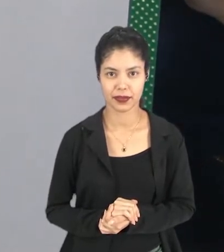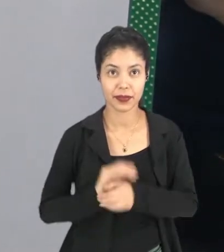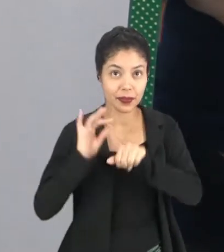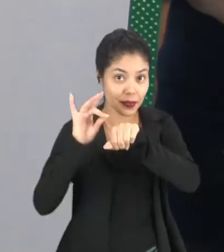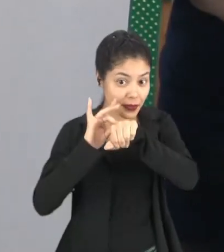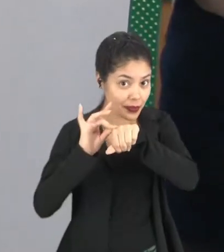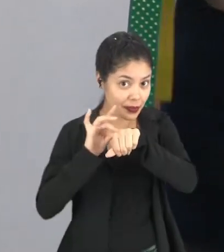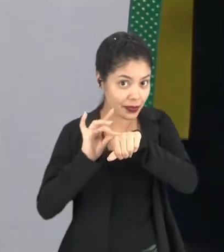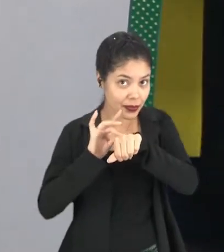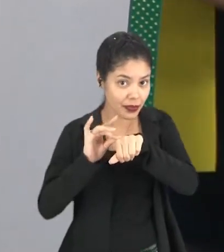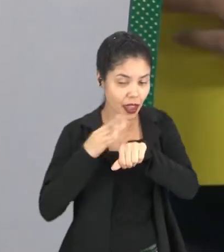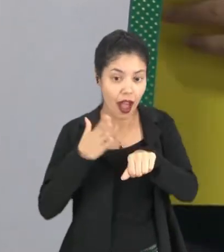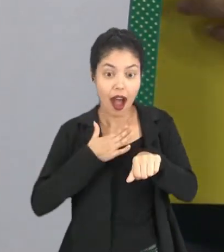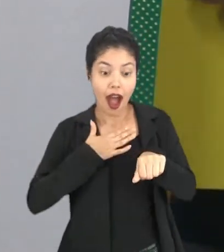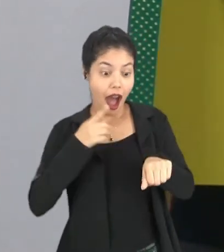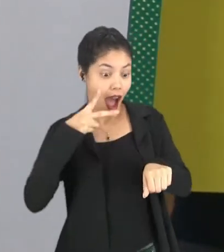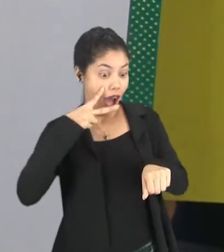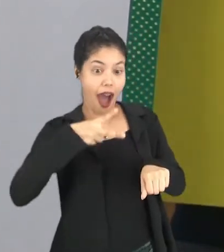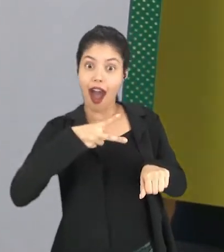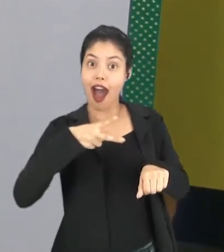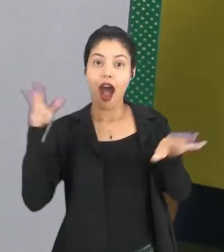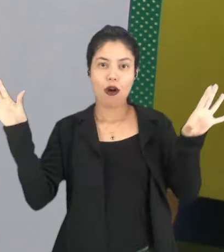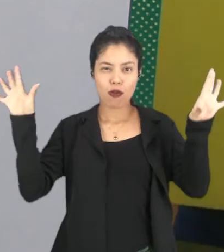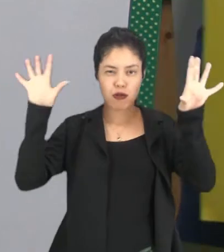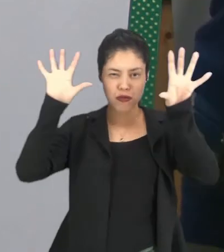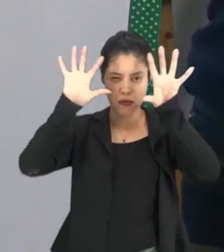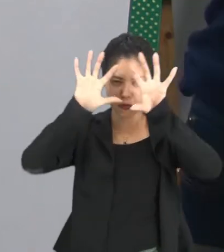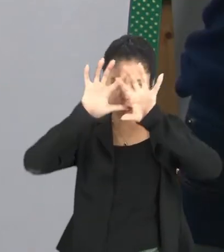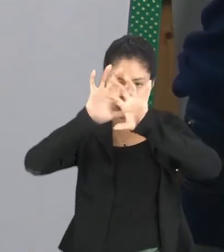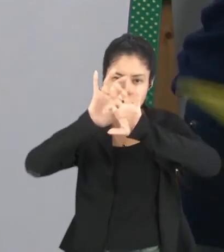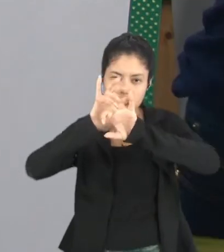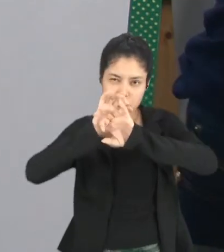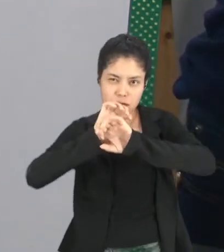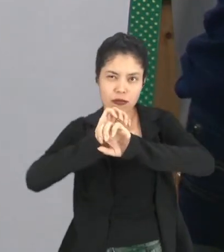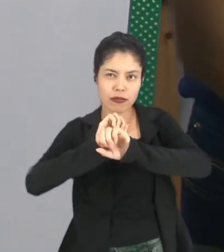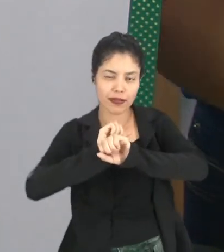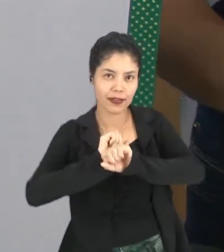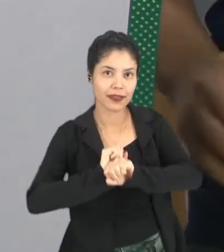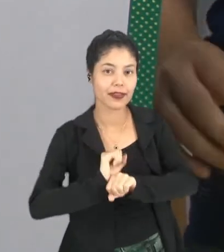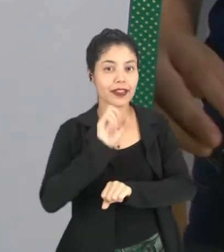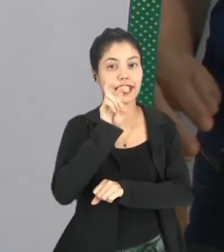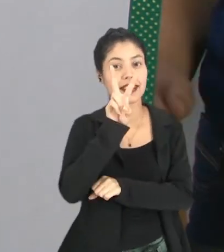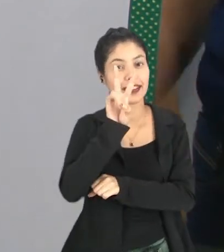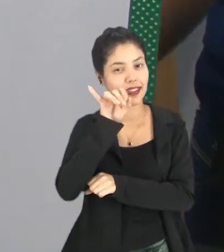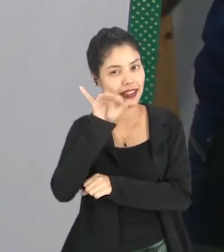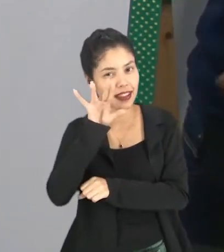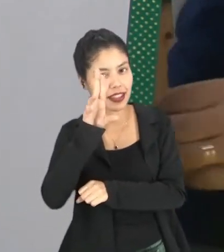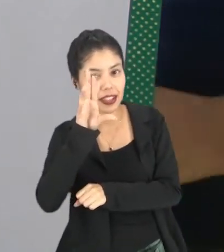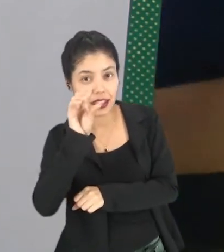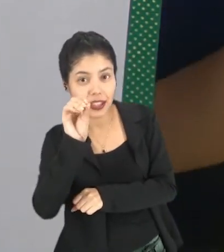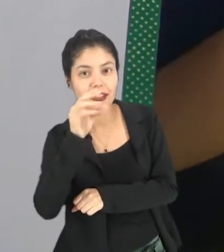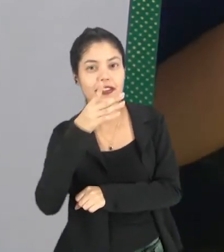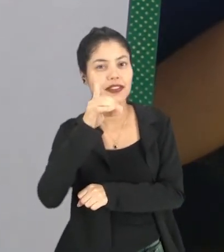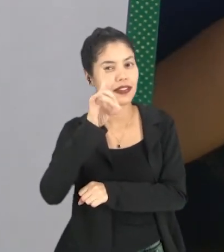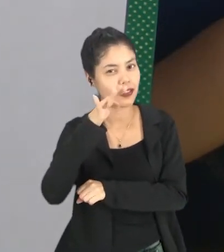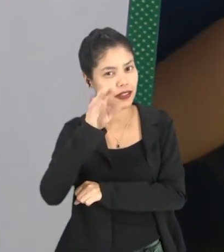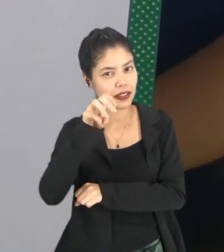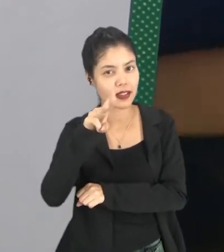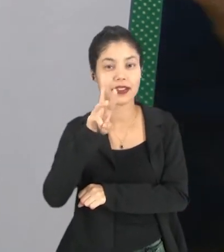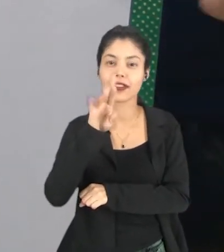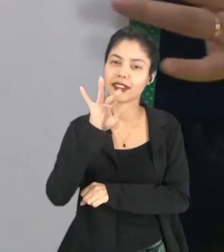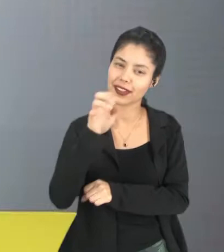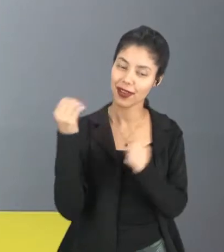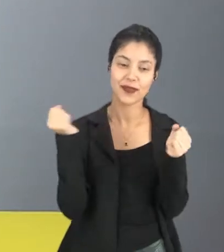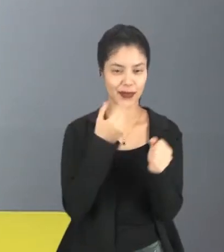E as pretas então, ó, que escuridão. Vinícius de Moraes. Muito